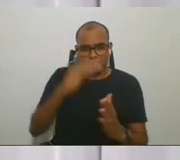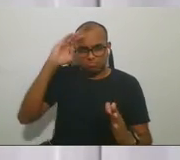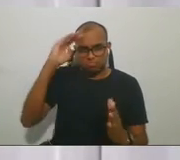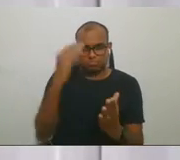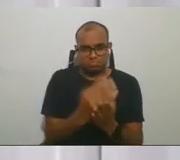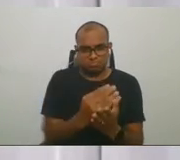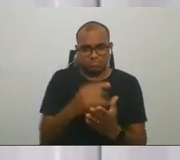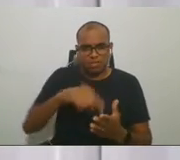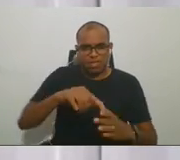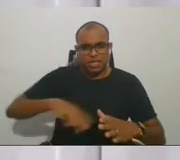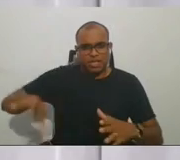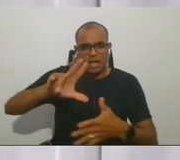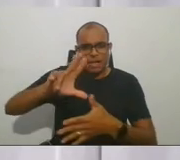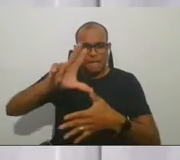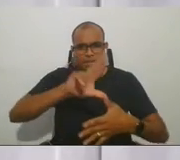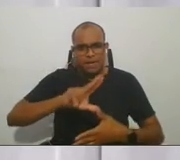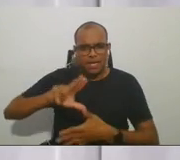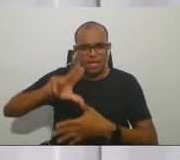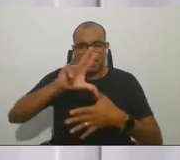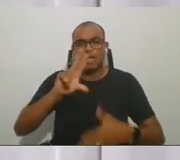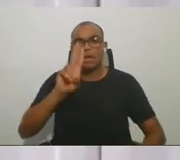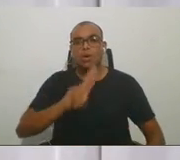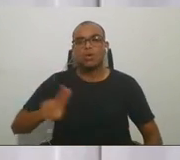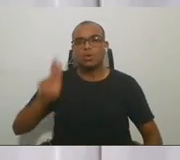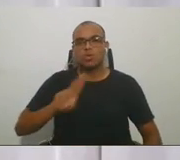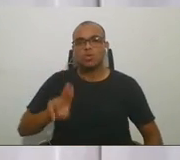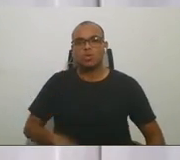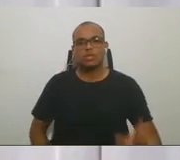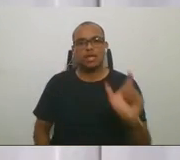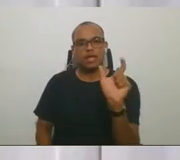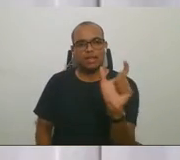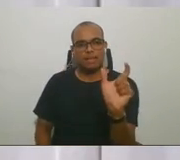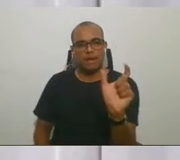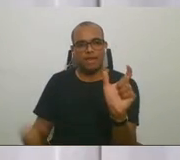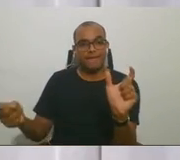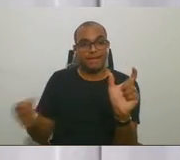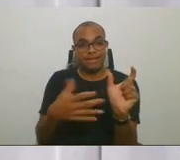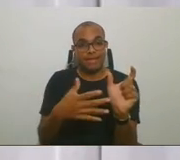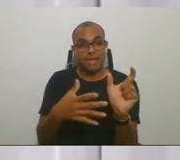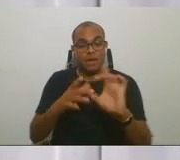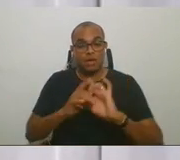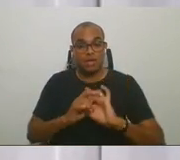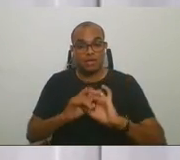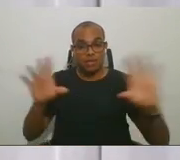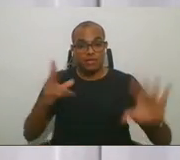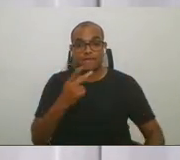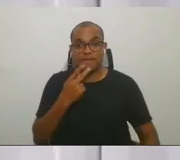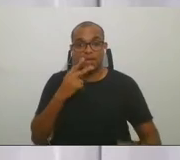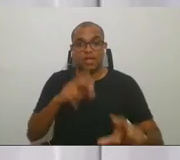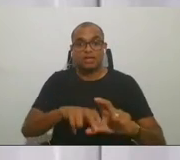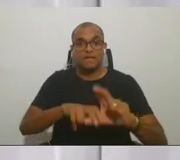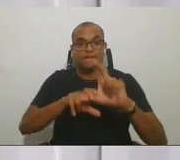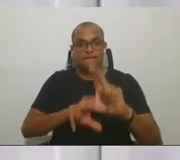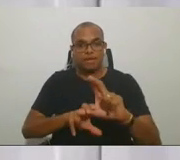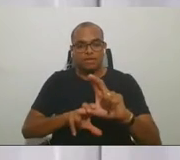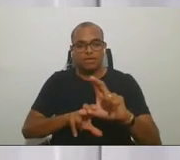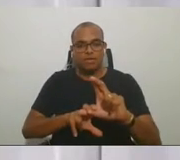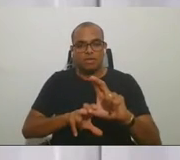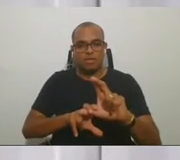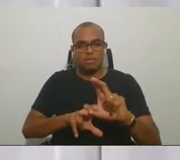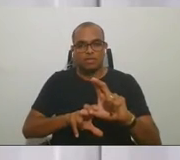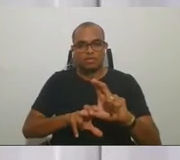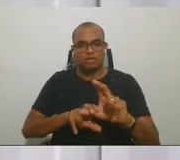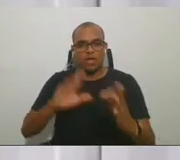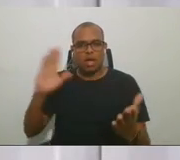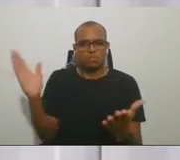comum do termo neoliberalismo para falar dos fenômenos de erradicação de